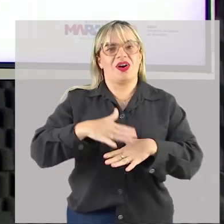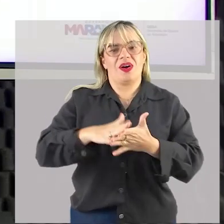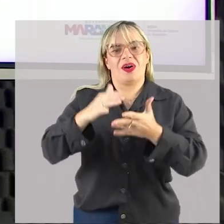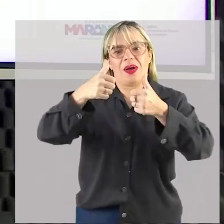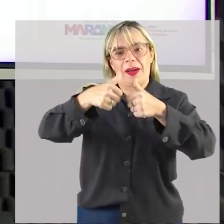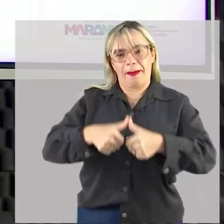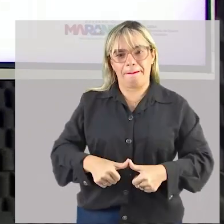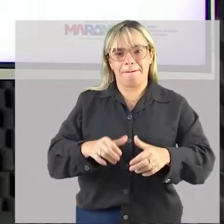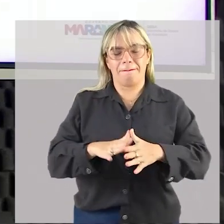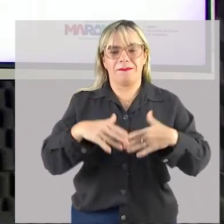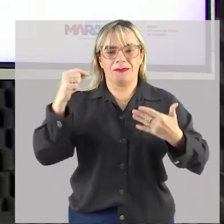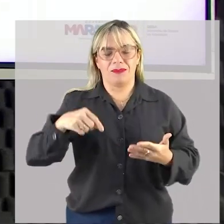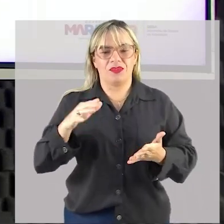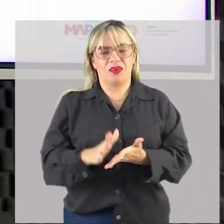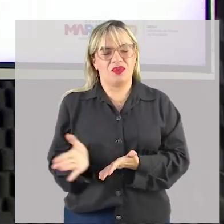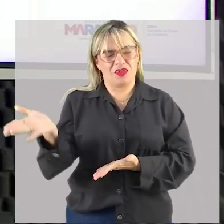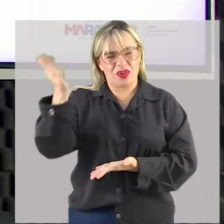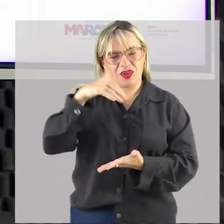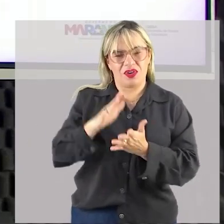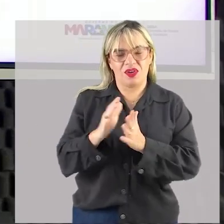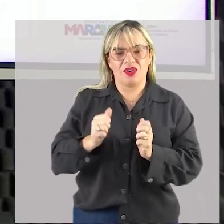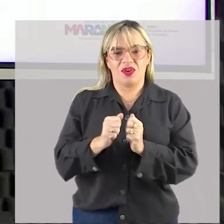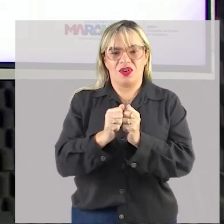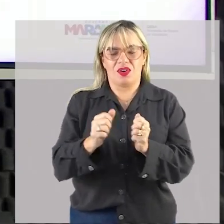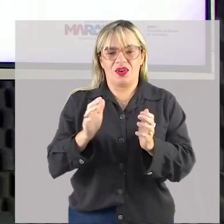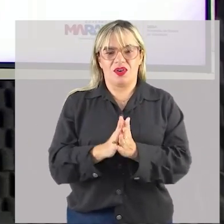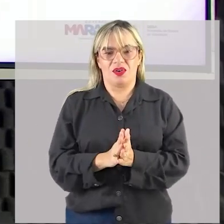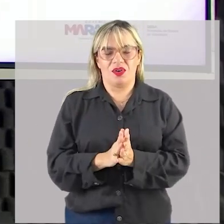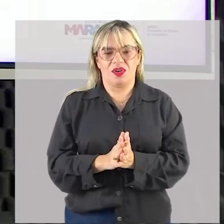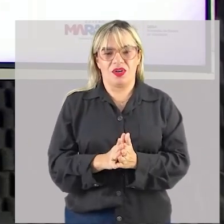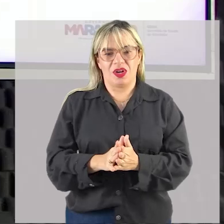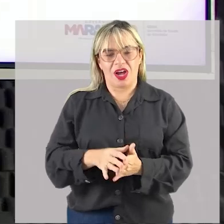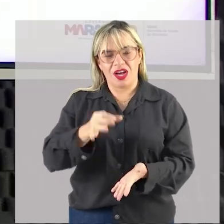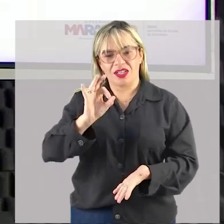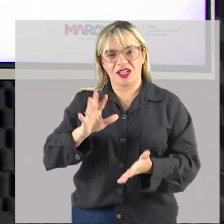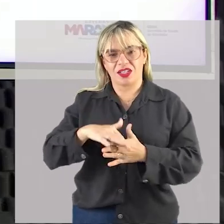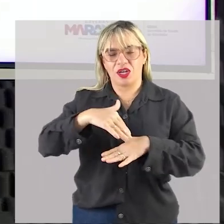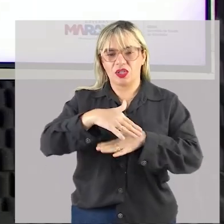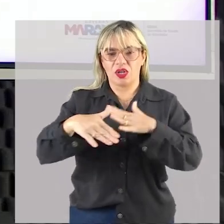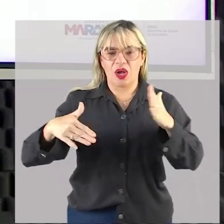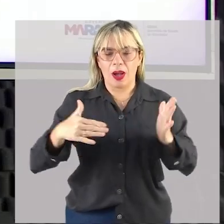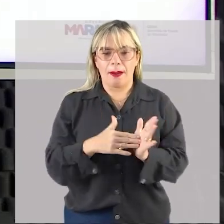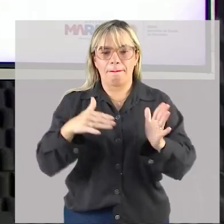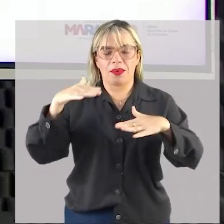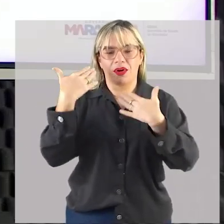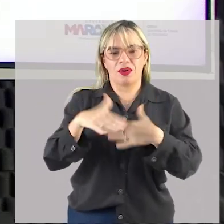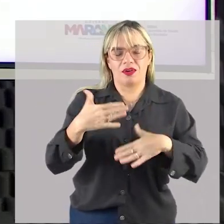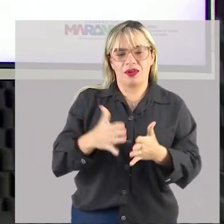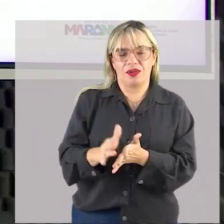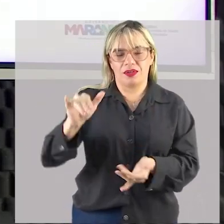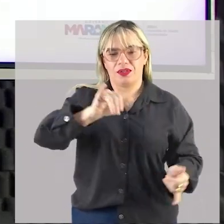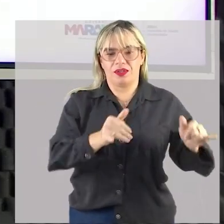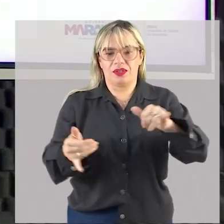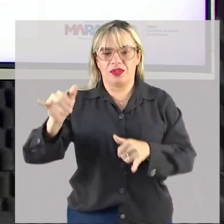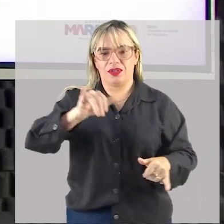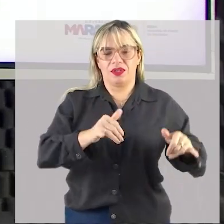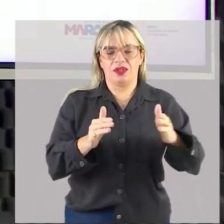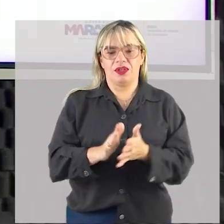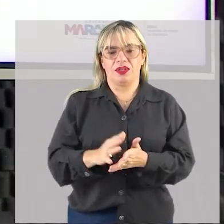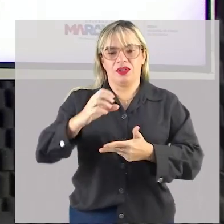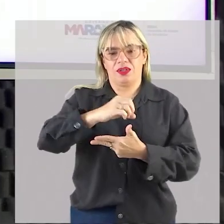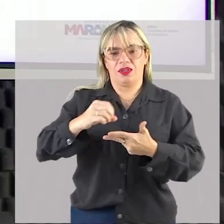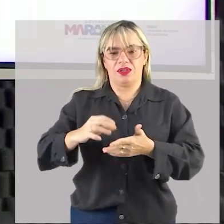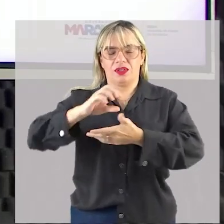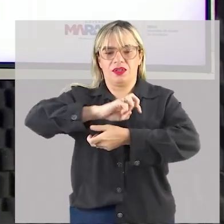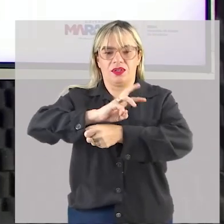você. Vamos fechar a prova de Química, não dá nem como mudar o EMA, combinado, né? Volta lá nos